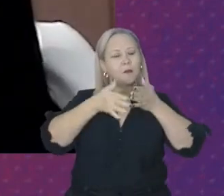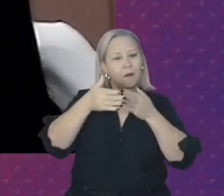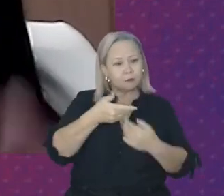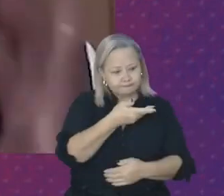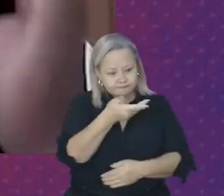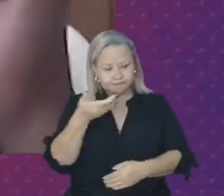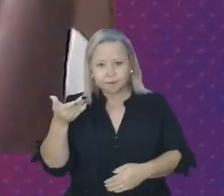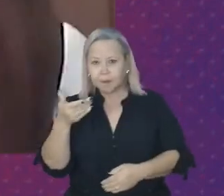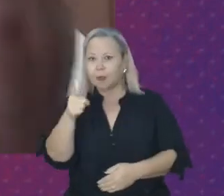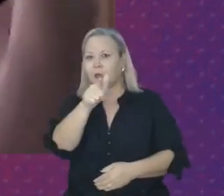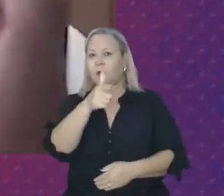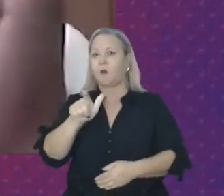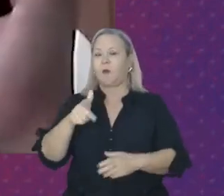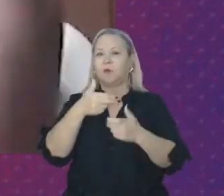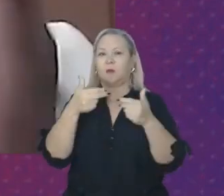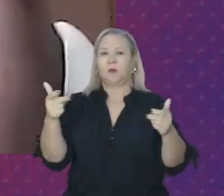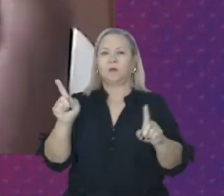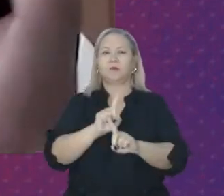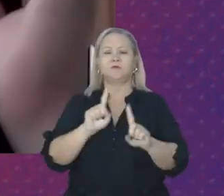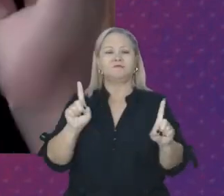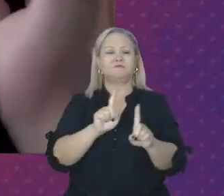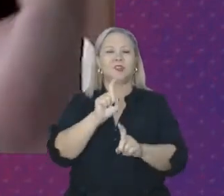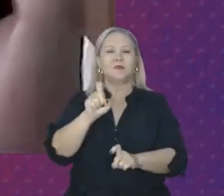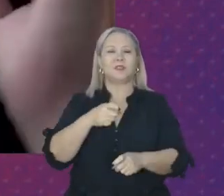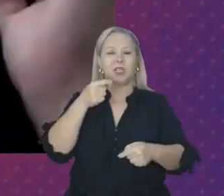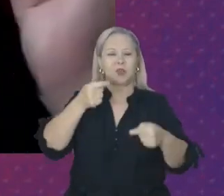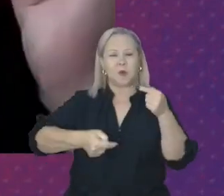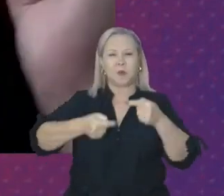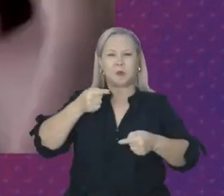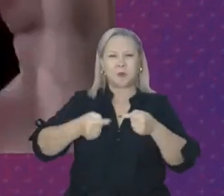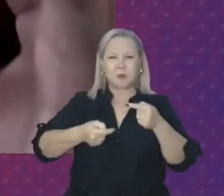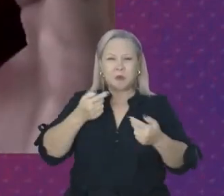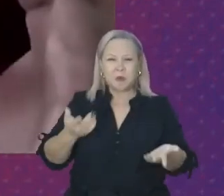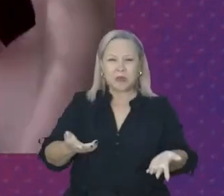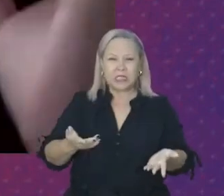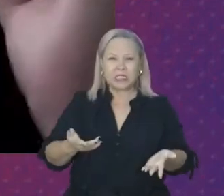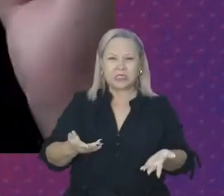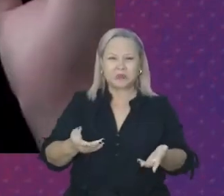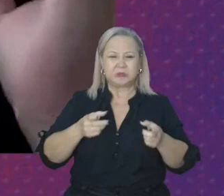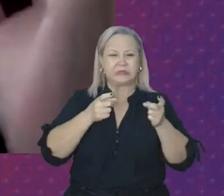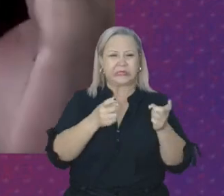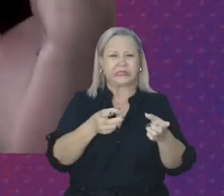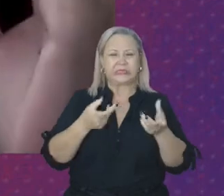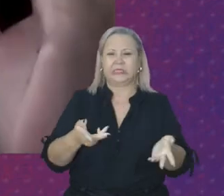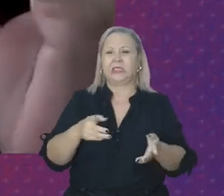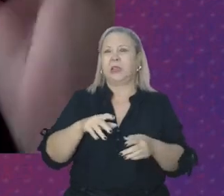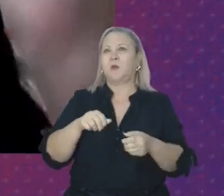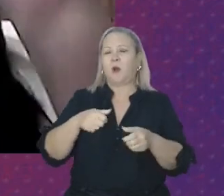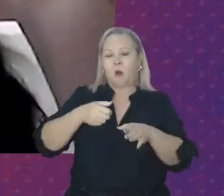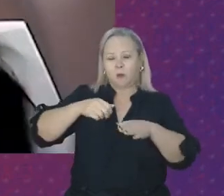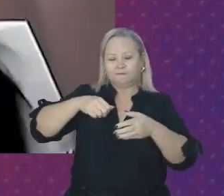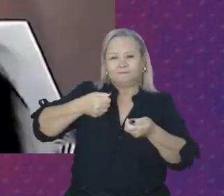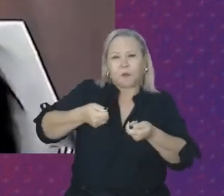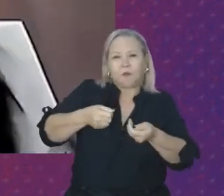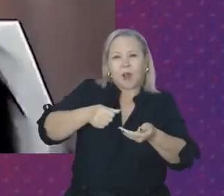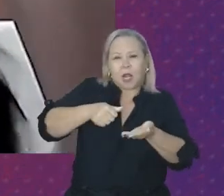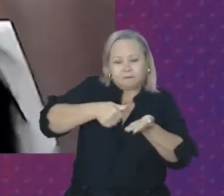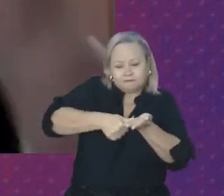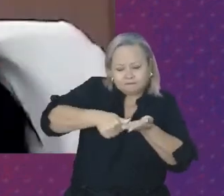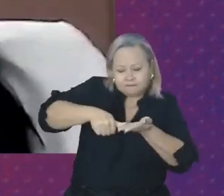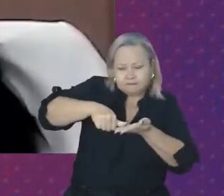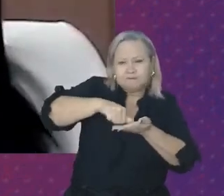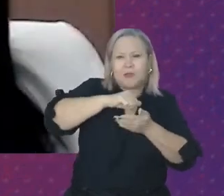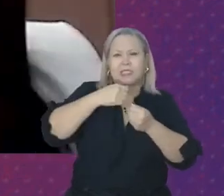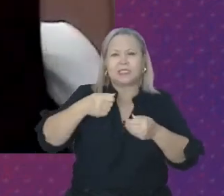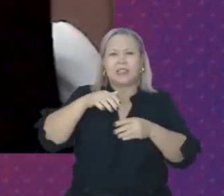coisa. Não seja o político pastel de feira, é o que mais tem. Aqueles que fazem